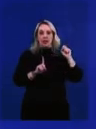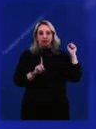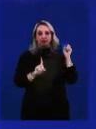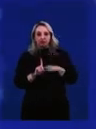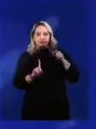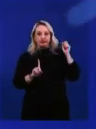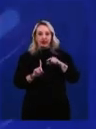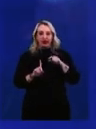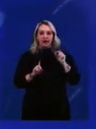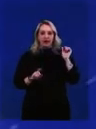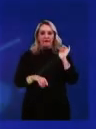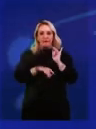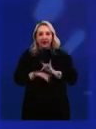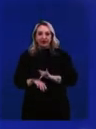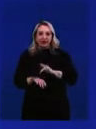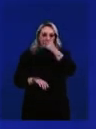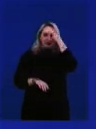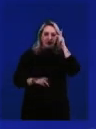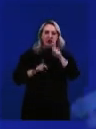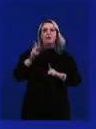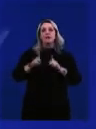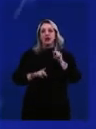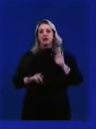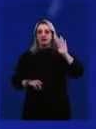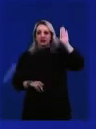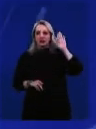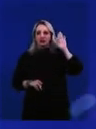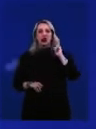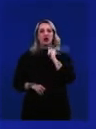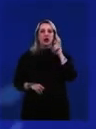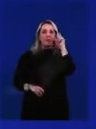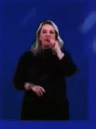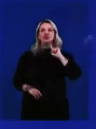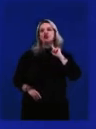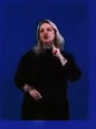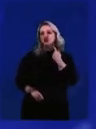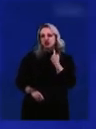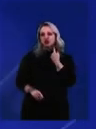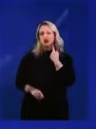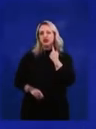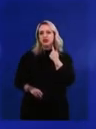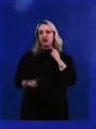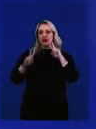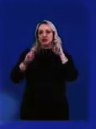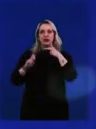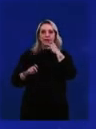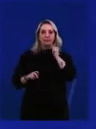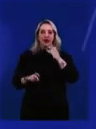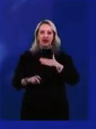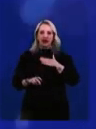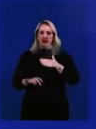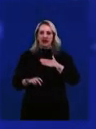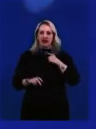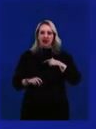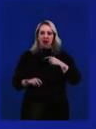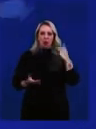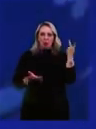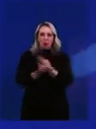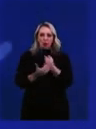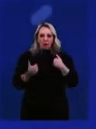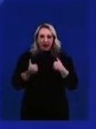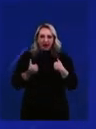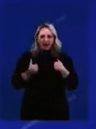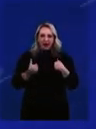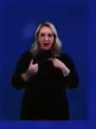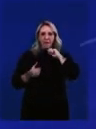a honra, ofendendo os candidatos e a população. Contou uma mentira suja, mentirosa, sobre meu pai, dizendo que eu havia sido culpada